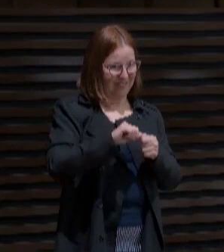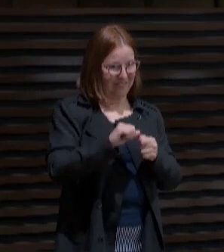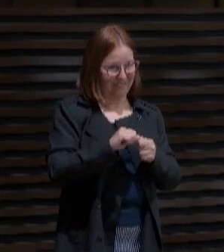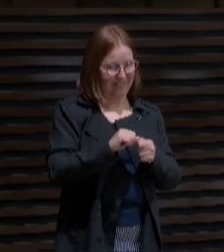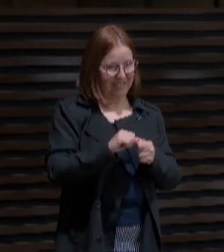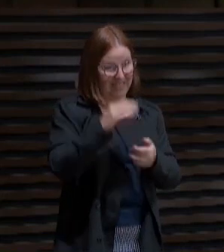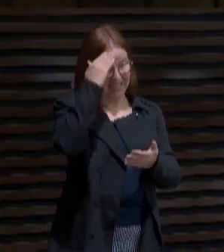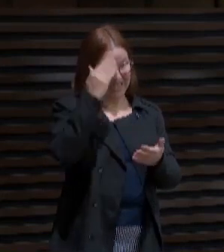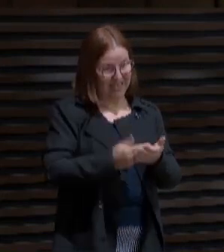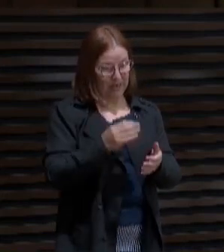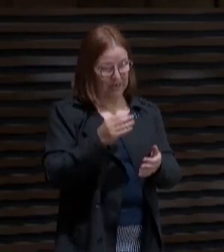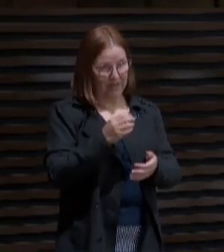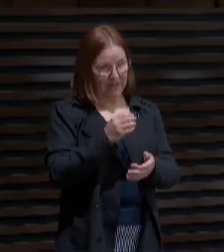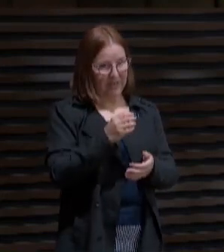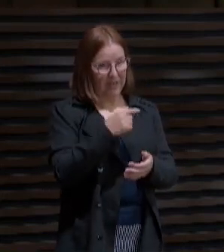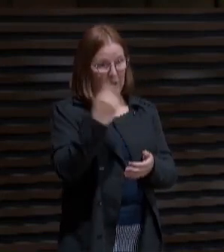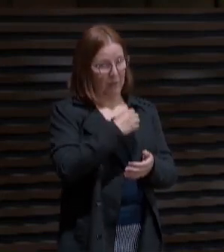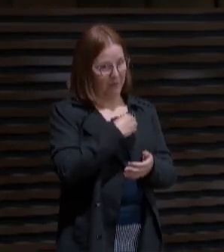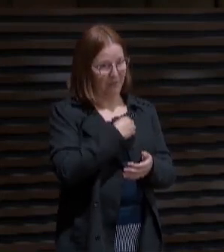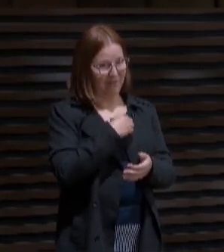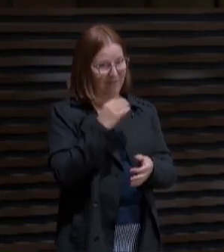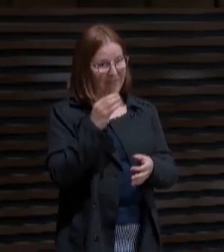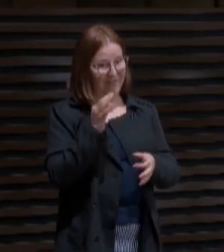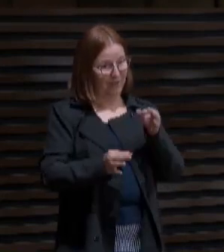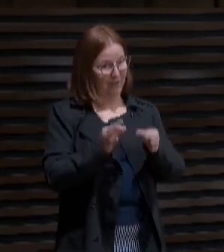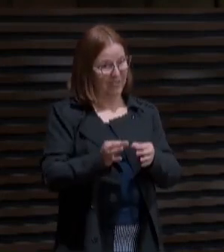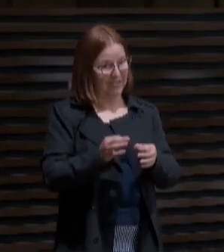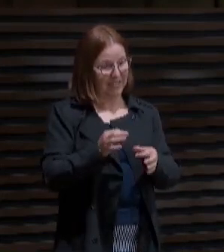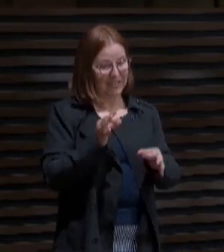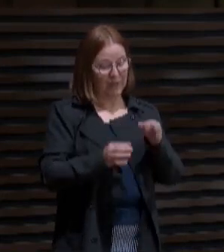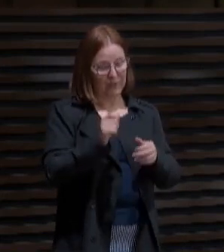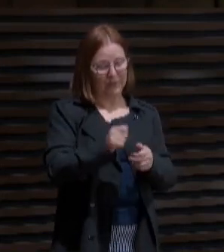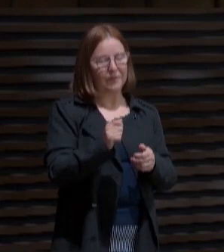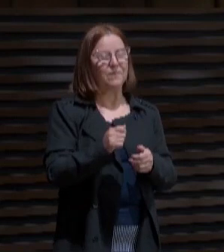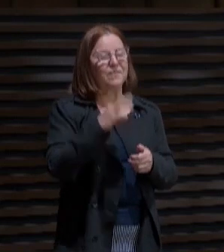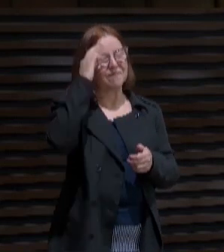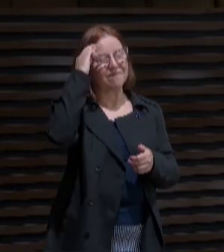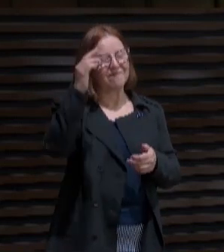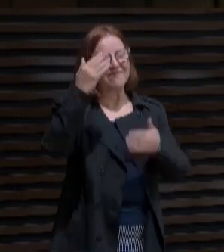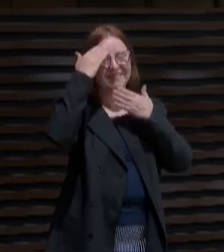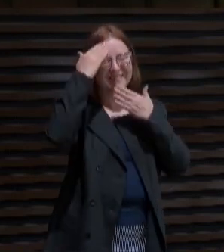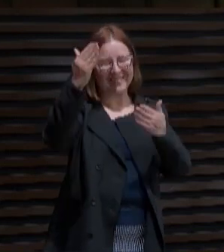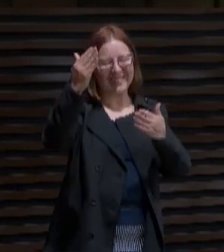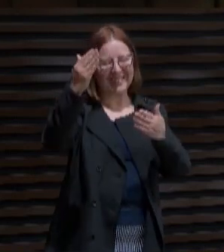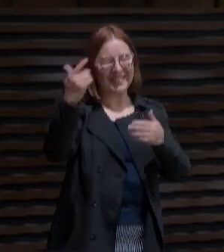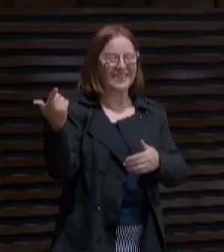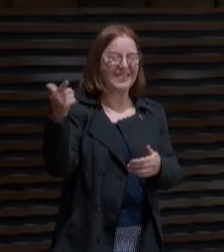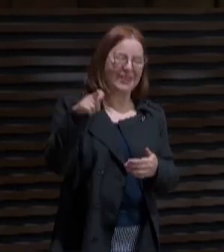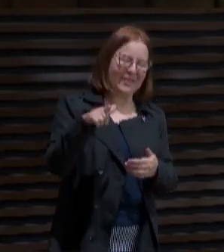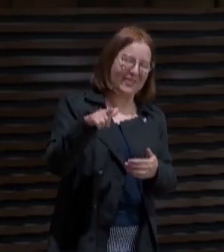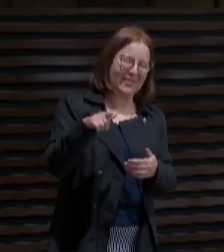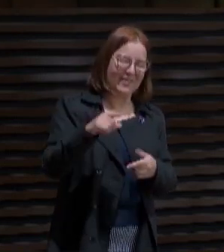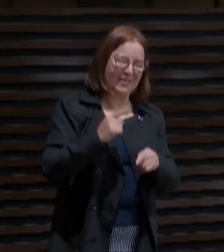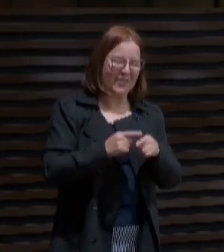pecado, da justiça e do juízo. Senhor, nós te damos graças mais uma vez por